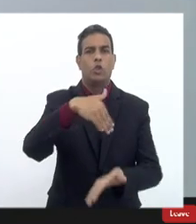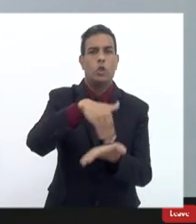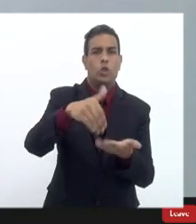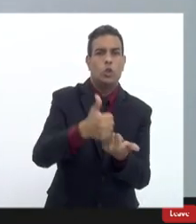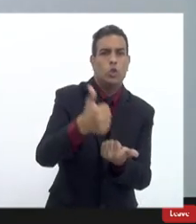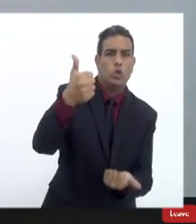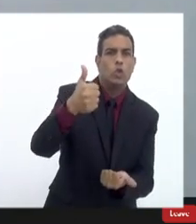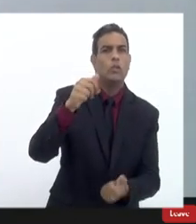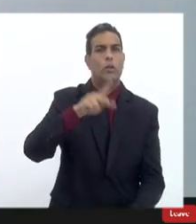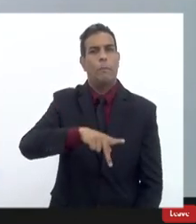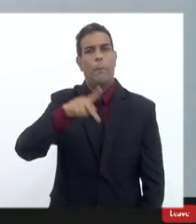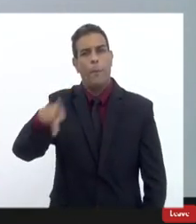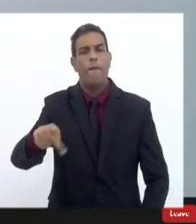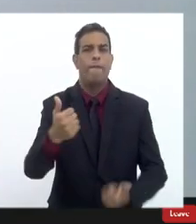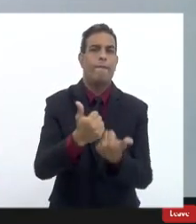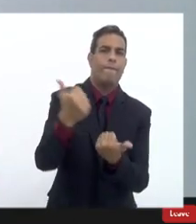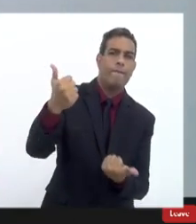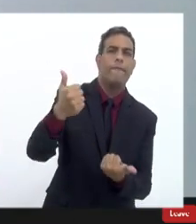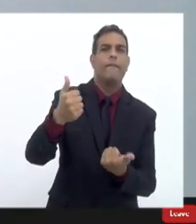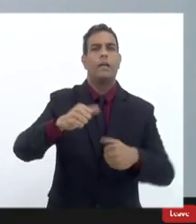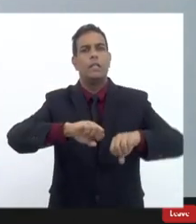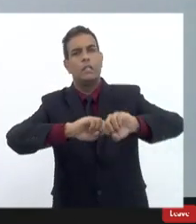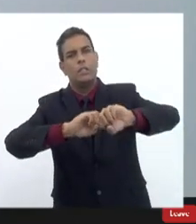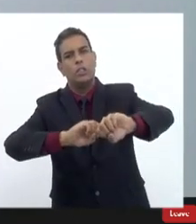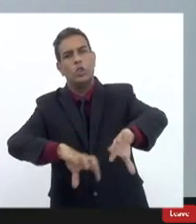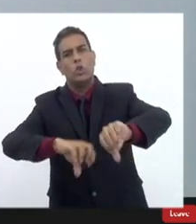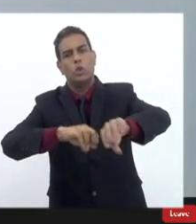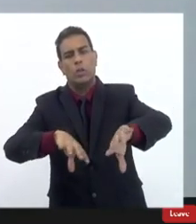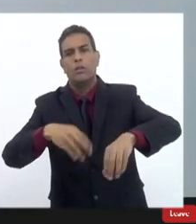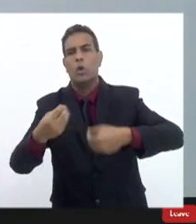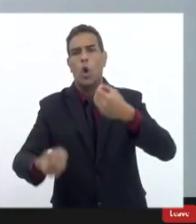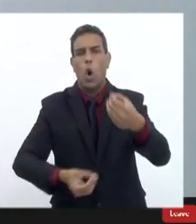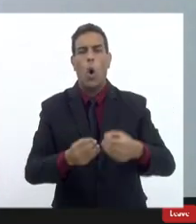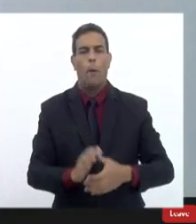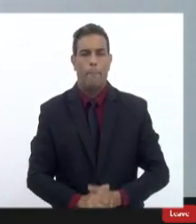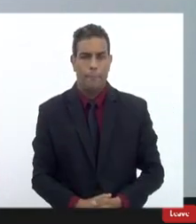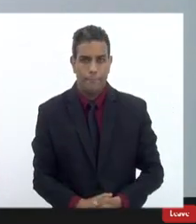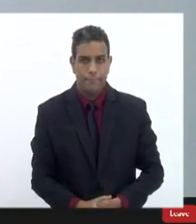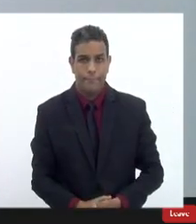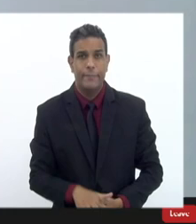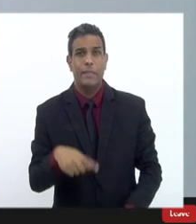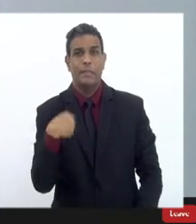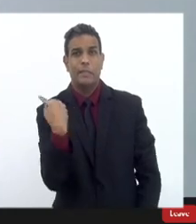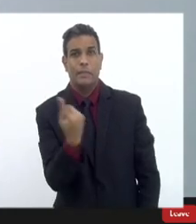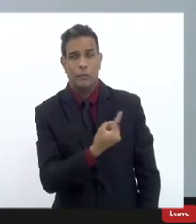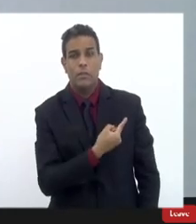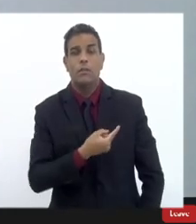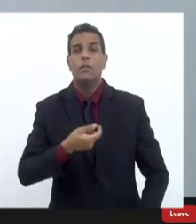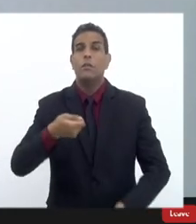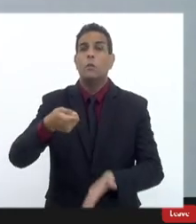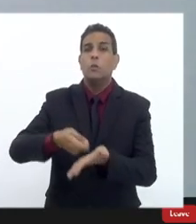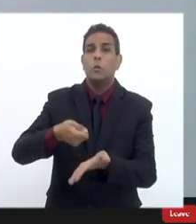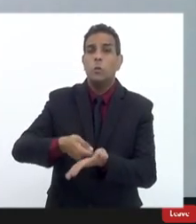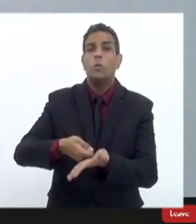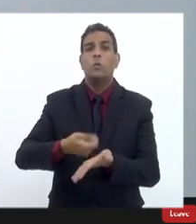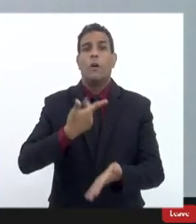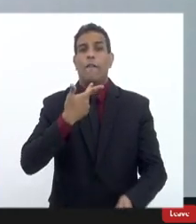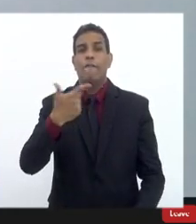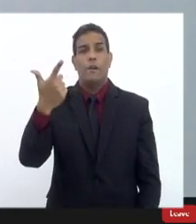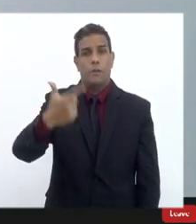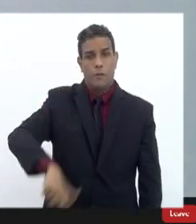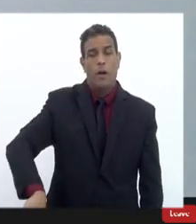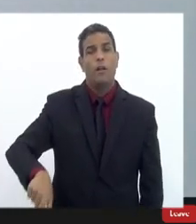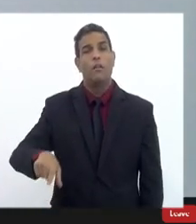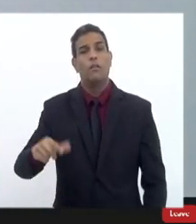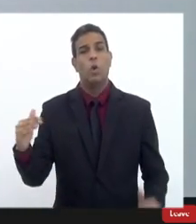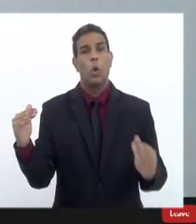também estava, o subsecretário de educação também estava na reunião. Inclusive, a gente pede obrigado e reitero o que um deputado